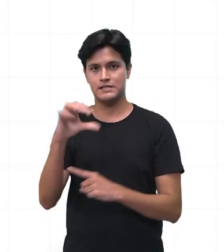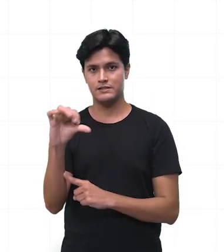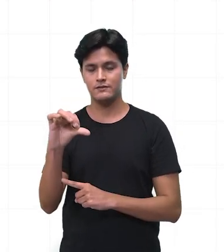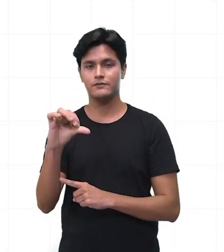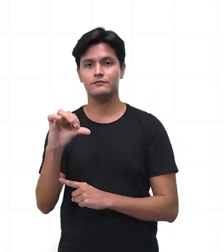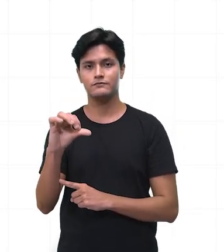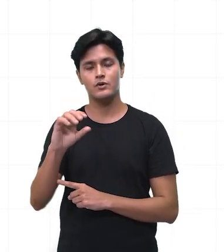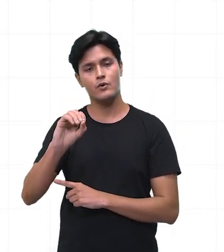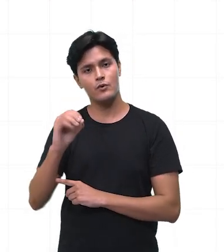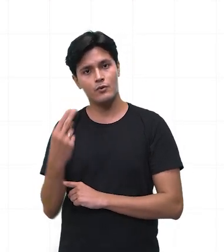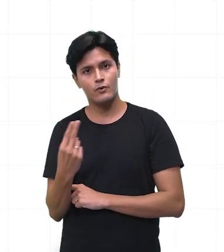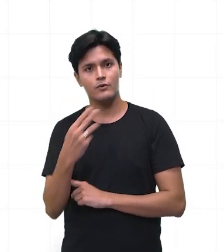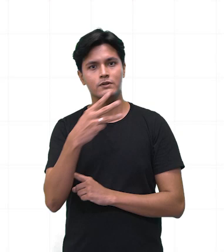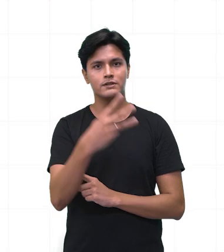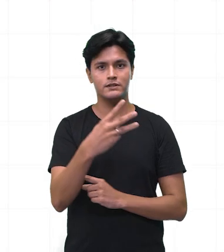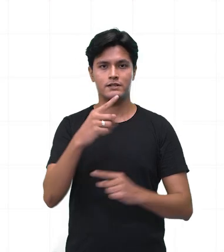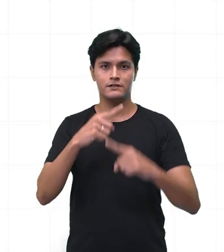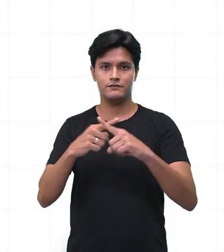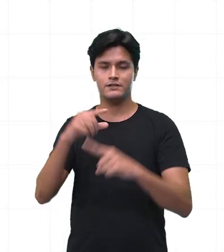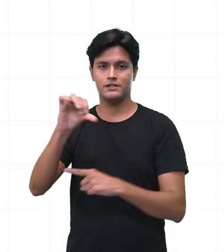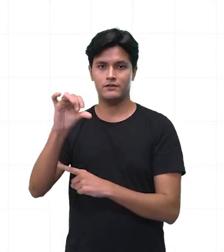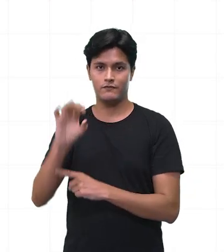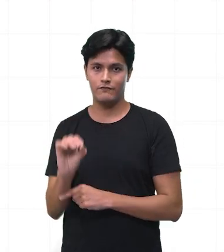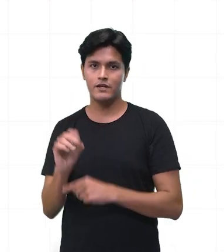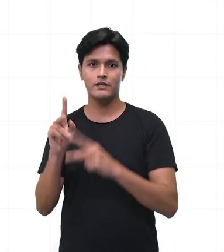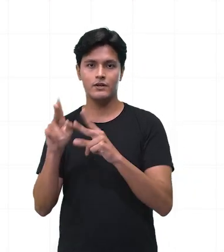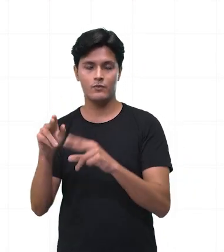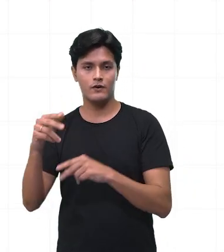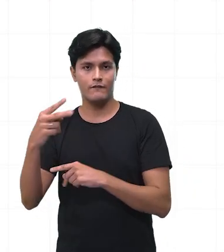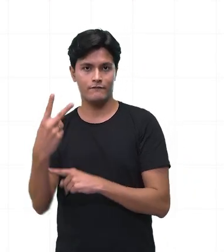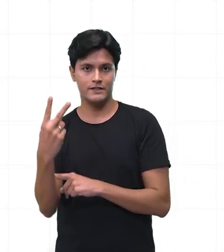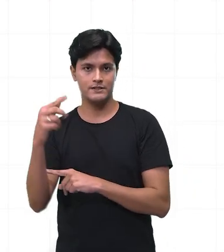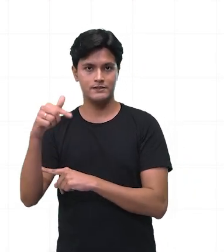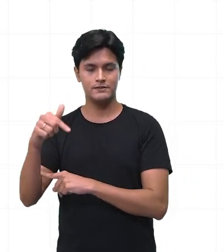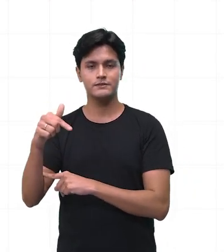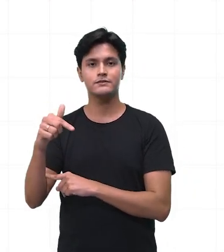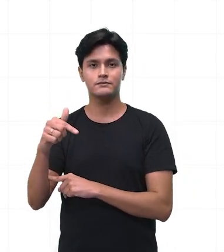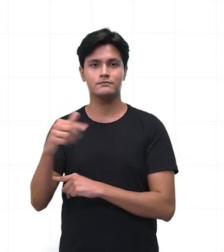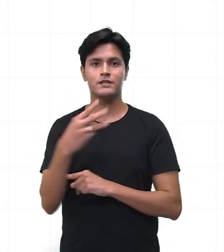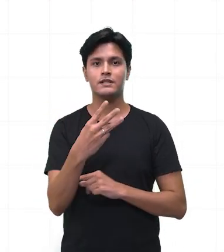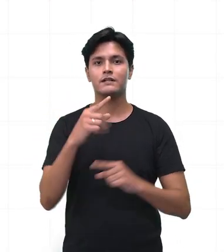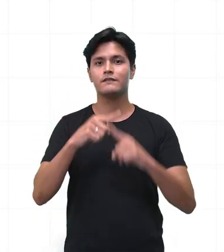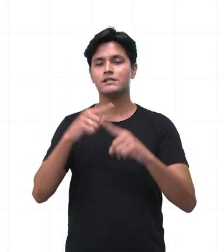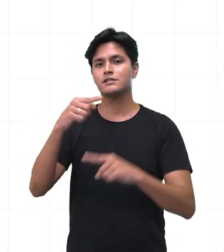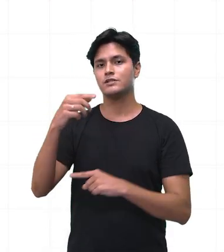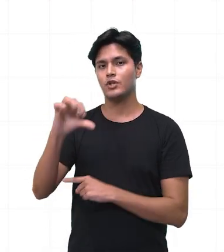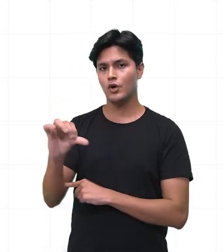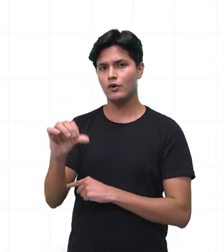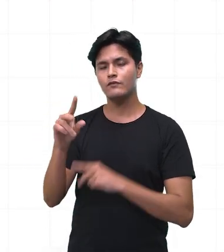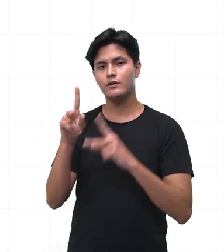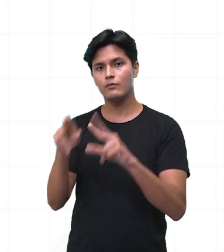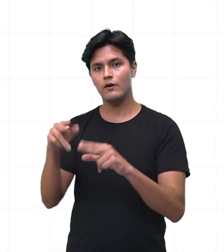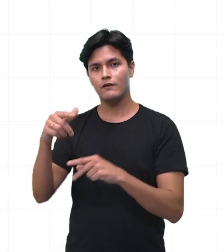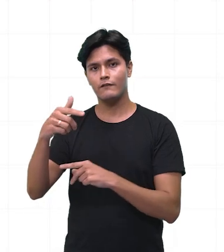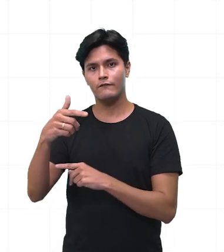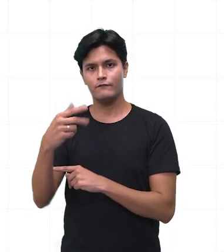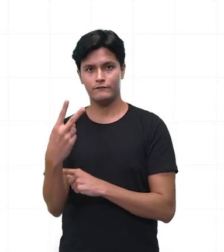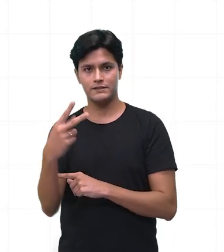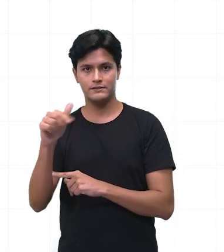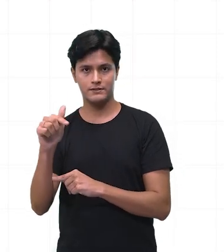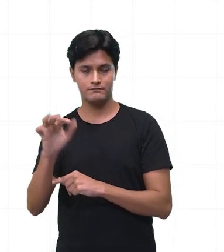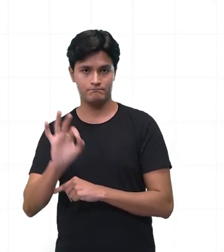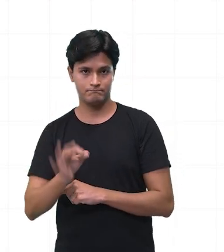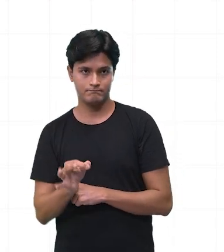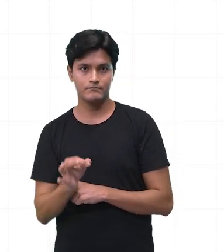ou 3 vezes 90, que é 27. 3 vezes 9 é 27, certo? Mas